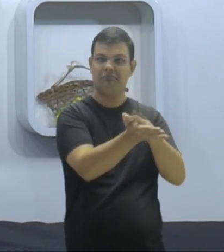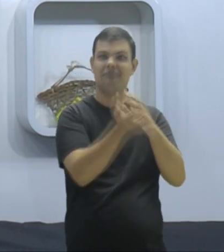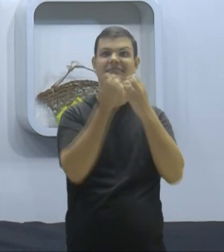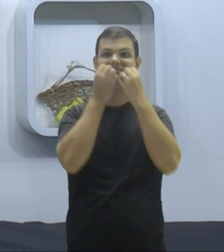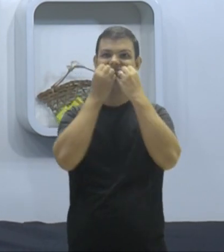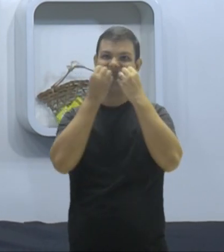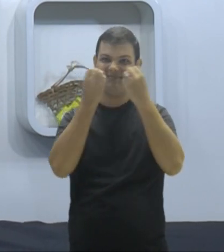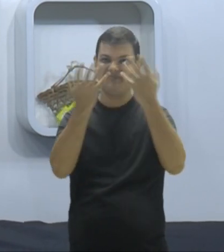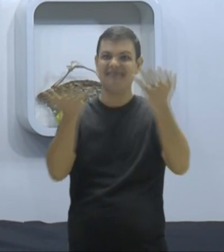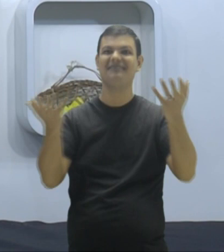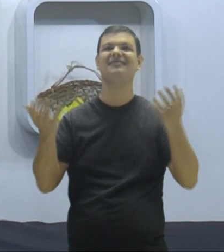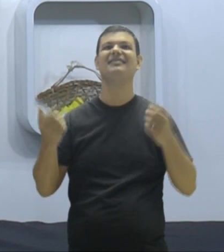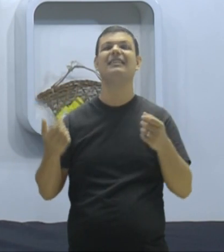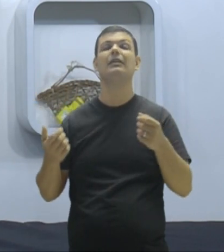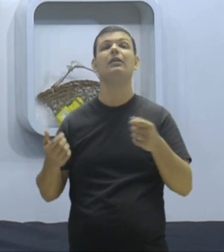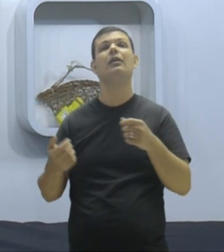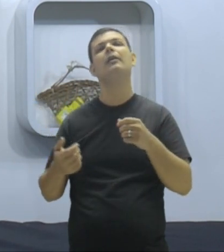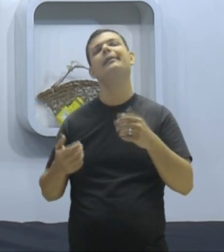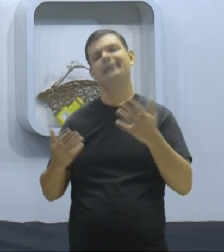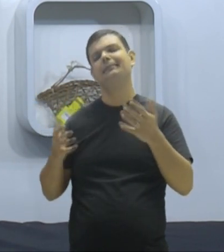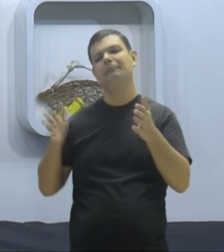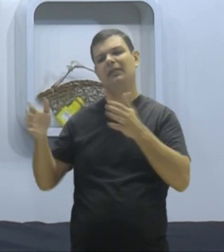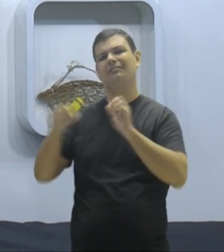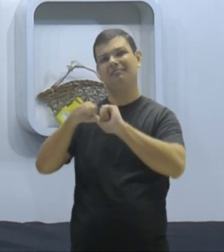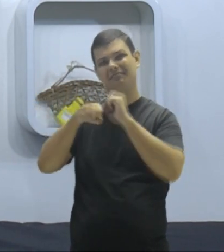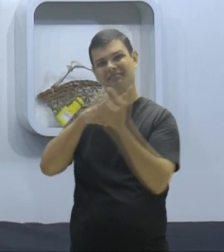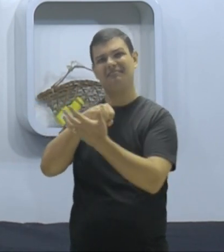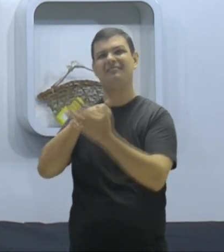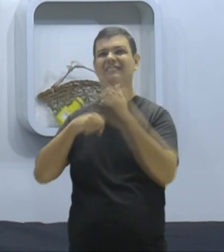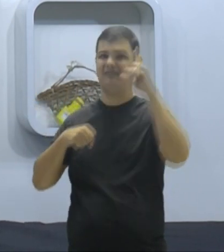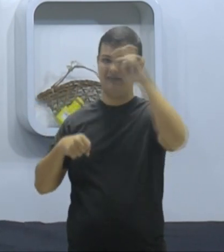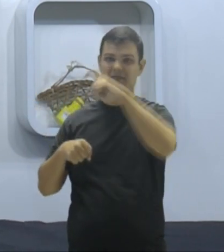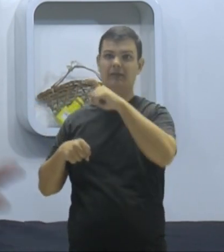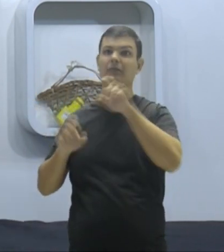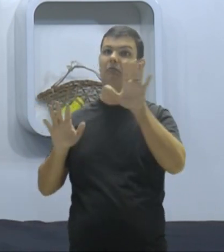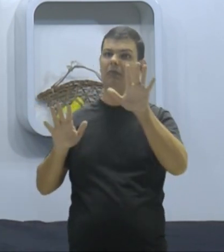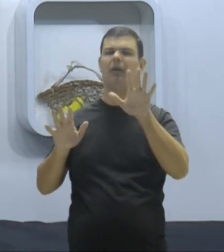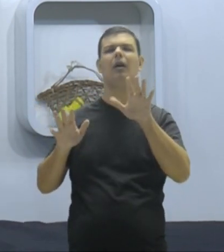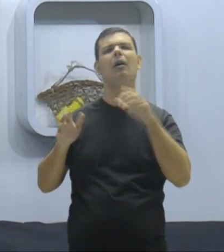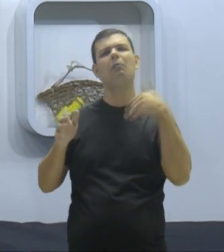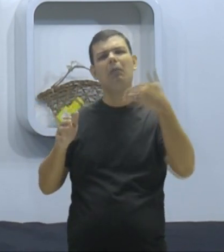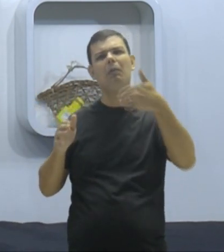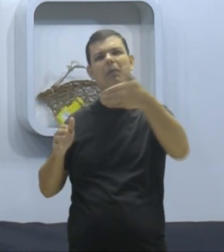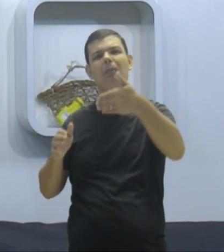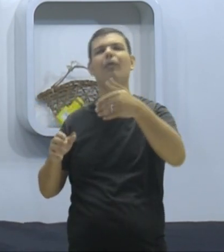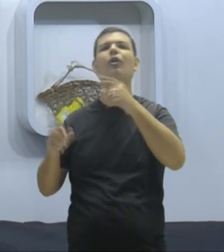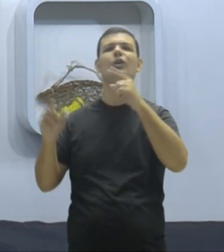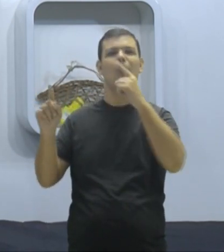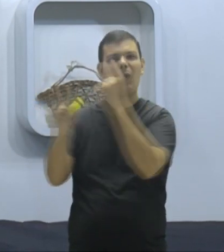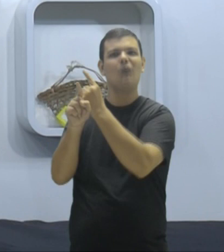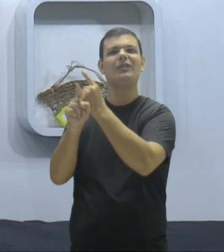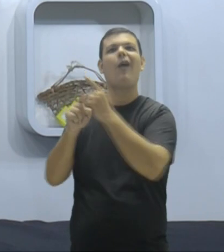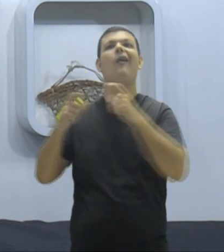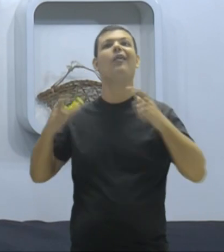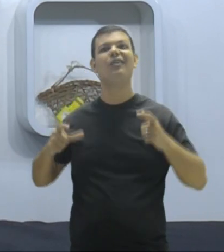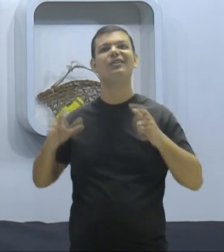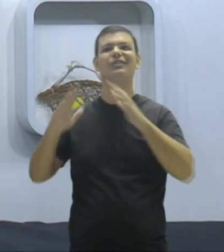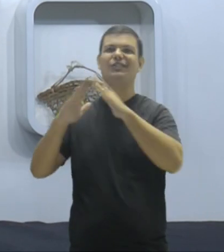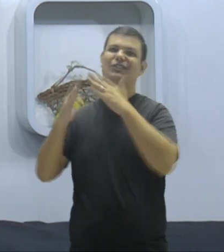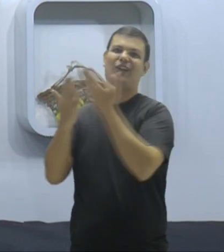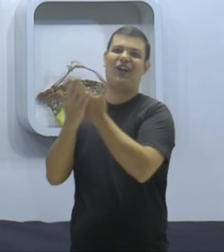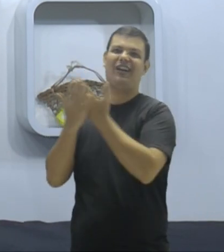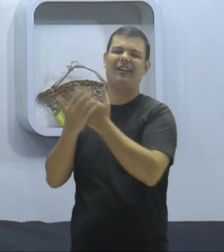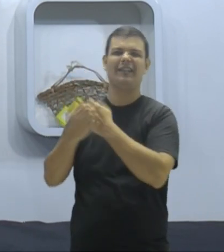dessa pandemia, isso tudo vai passar e não vai demorar muito. Nós estaremos juntos na escola, nos